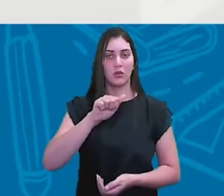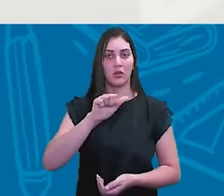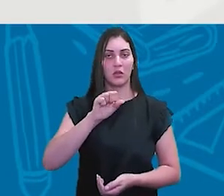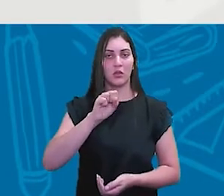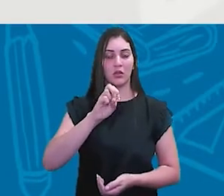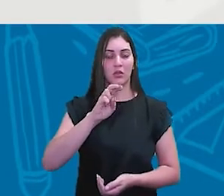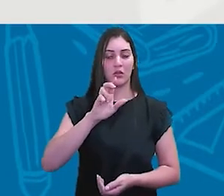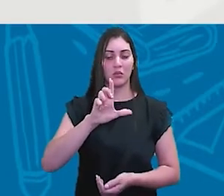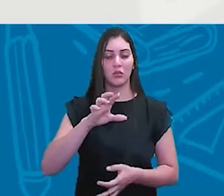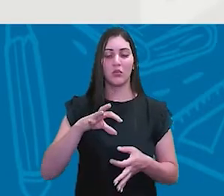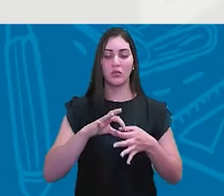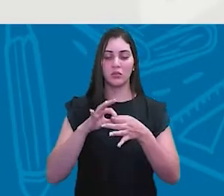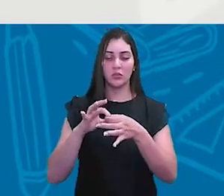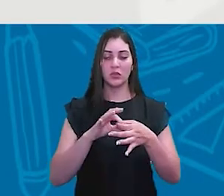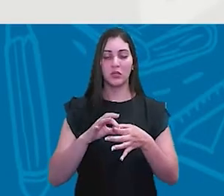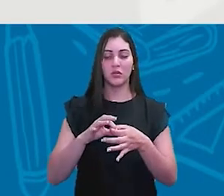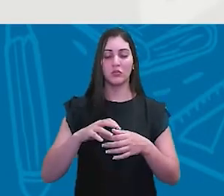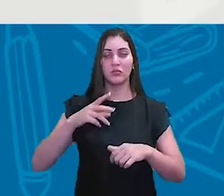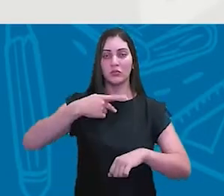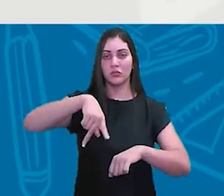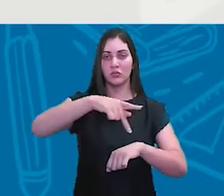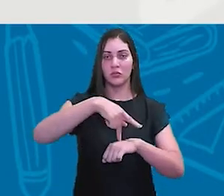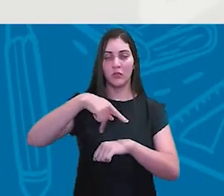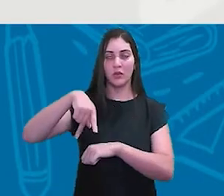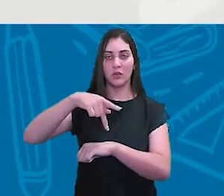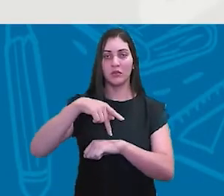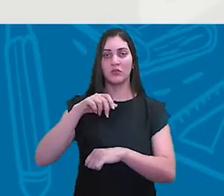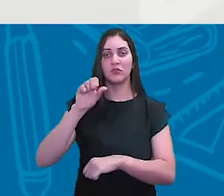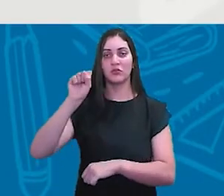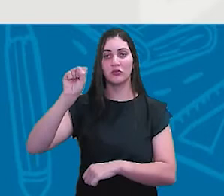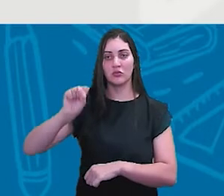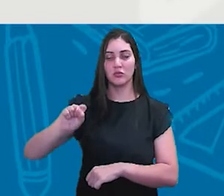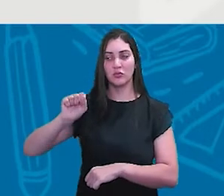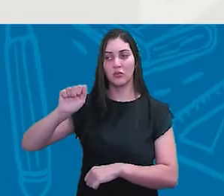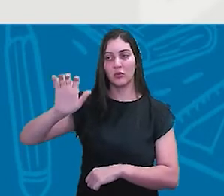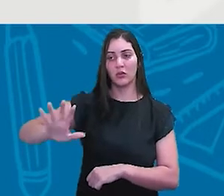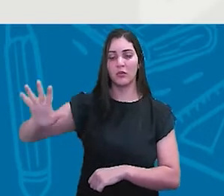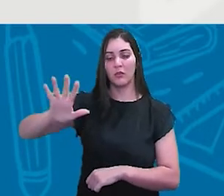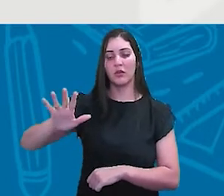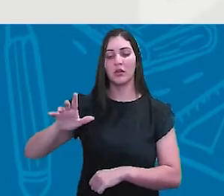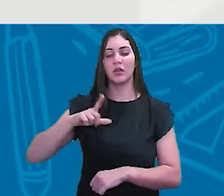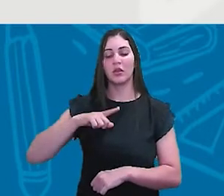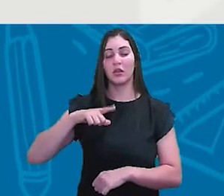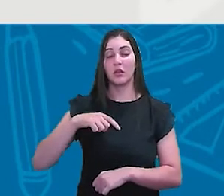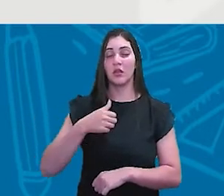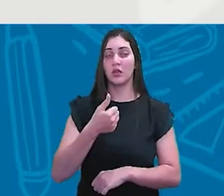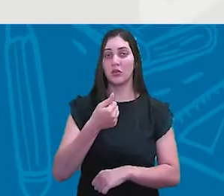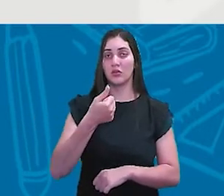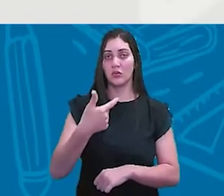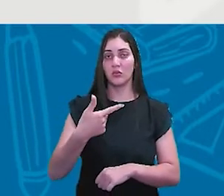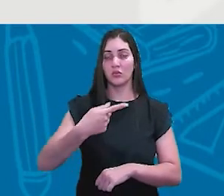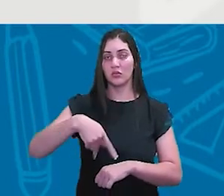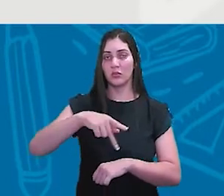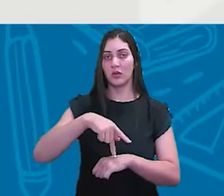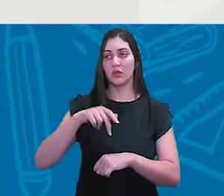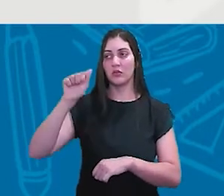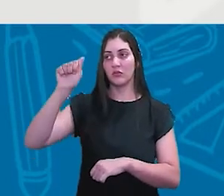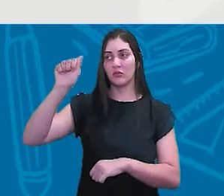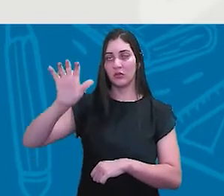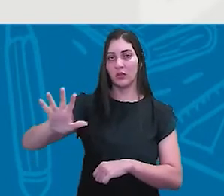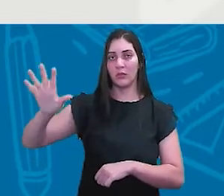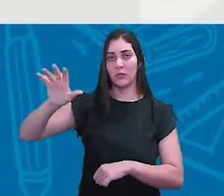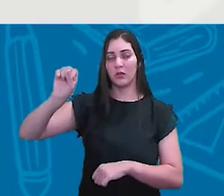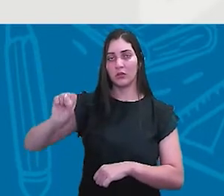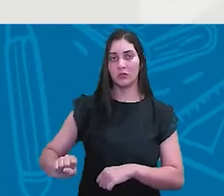Nações Sul-Americanas, foi fundada em 2008. Reúne os 12 países da América do Sul. Seus objetivos são